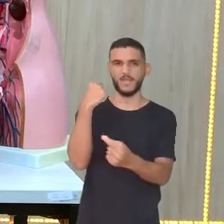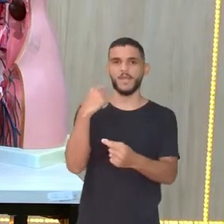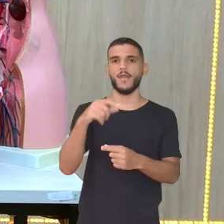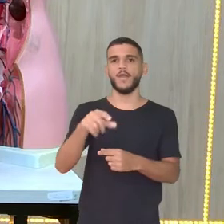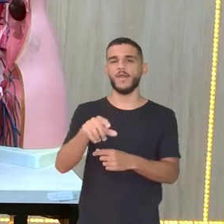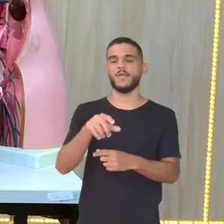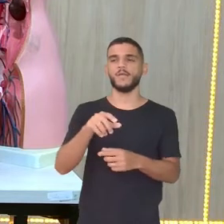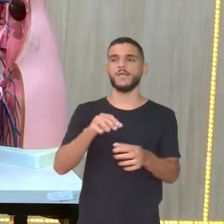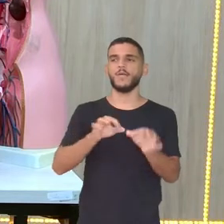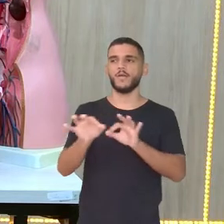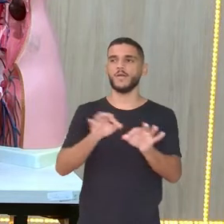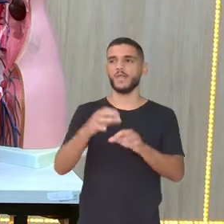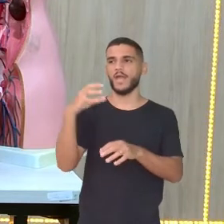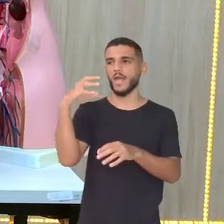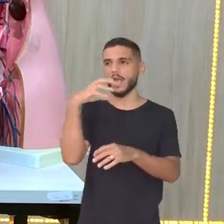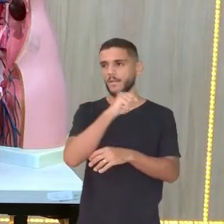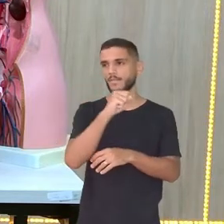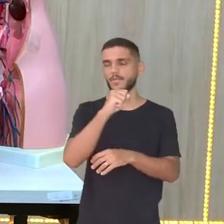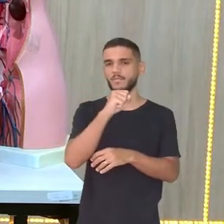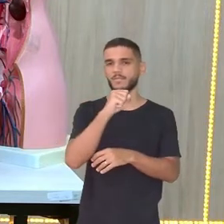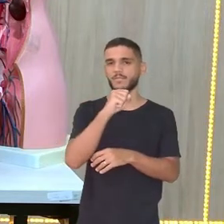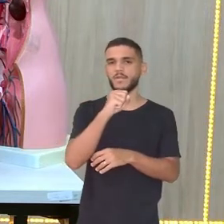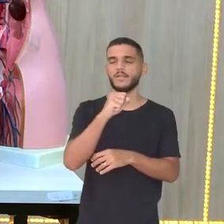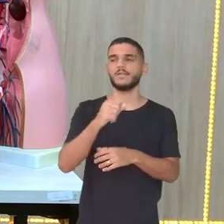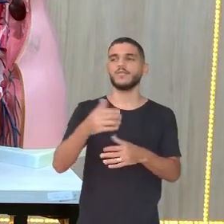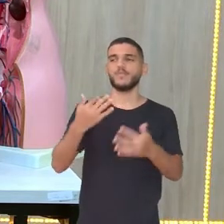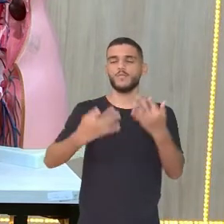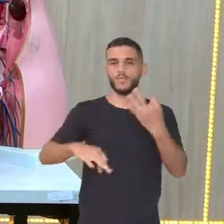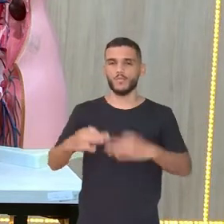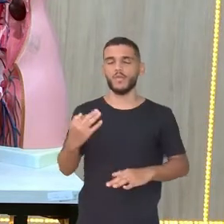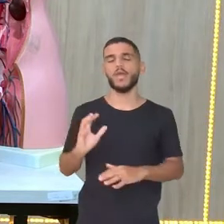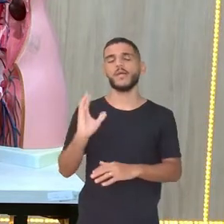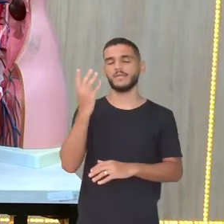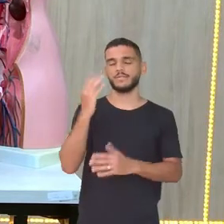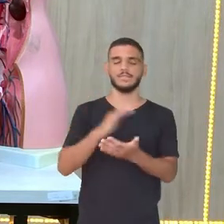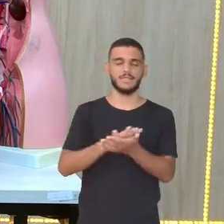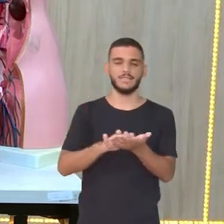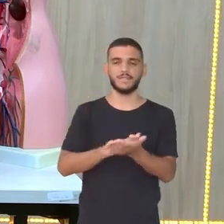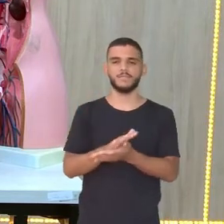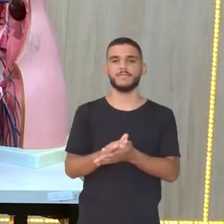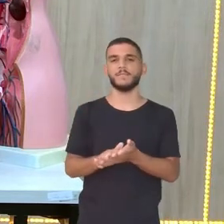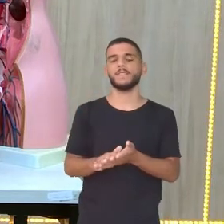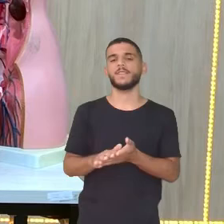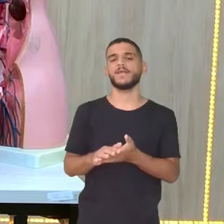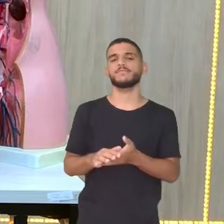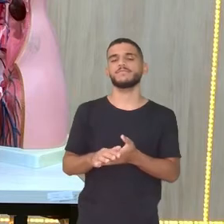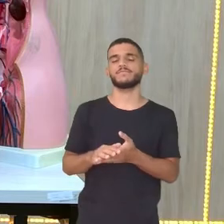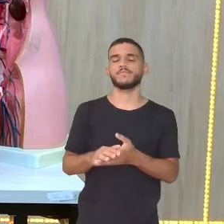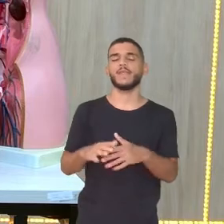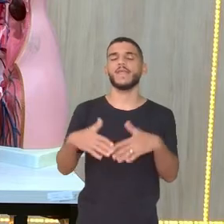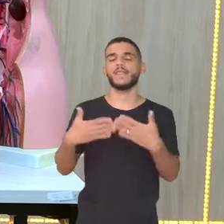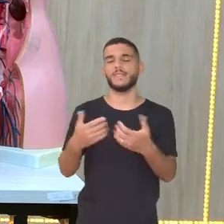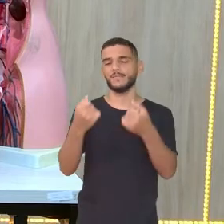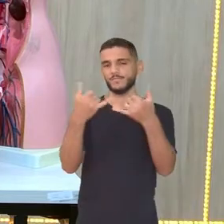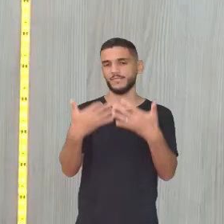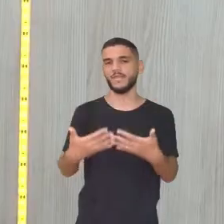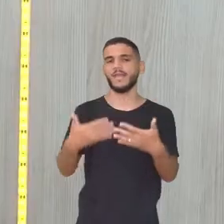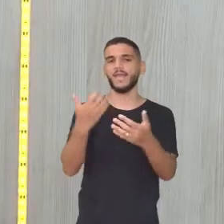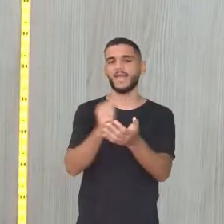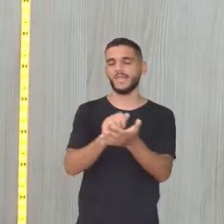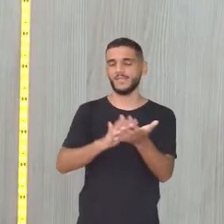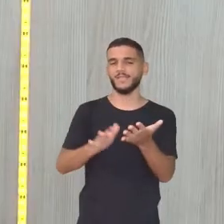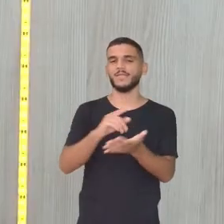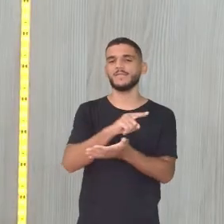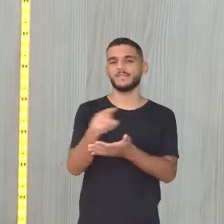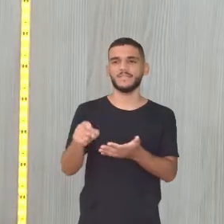machucar. Eu vou chamar a professora Cláudia agora para ela se despedir e volto falando dessa atividade de vocês. Bem,